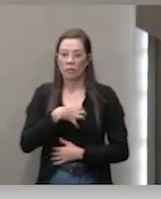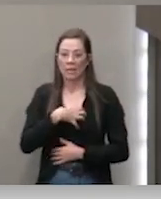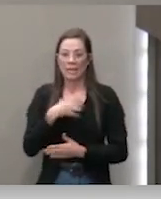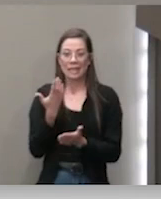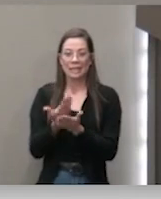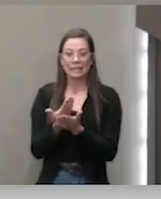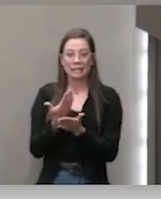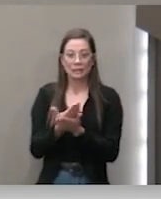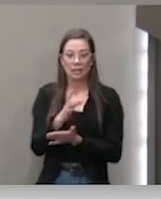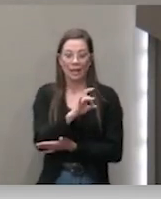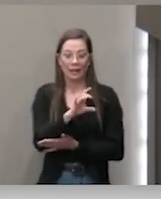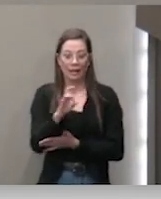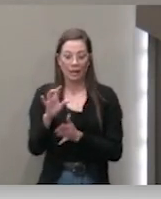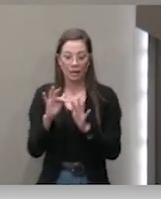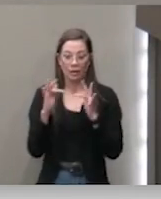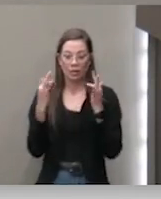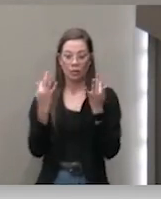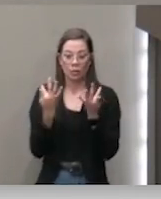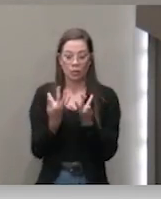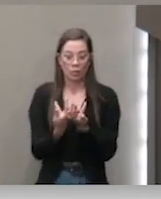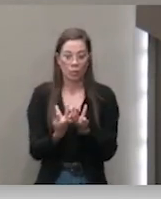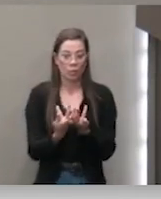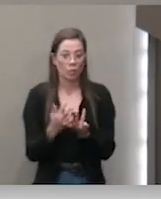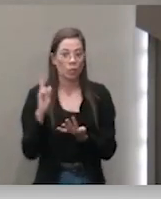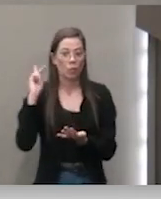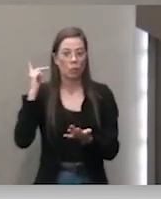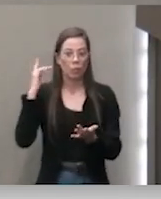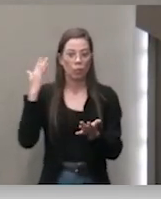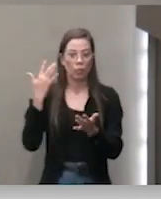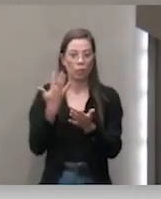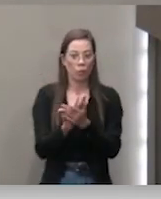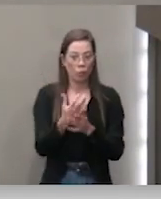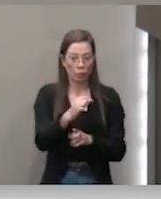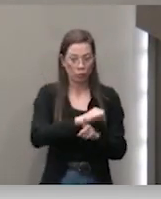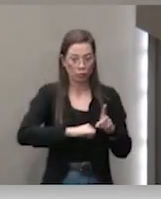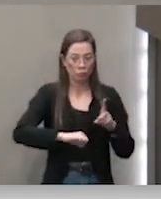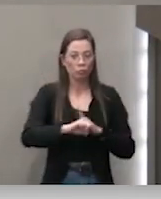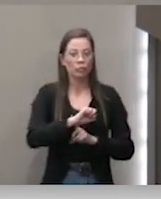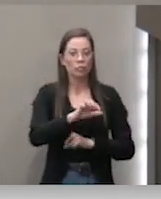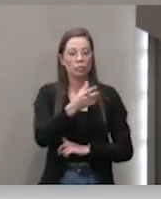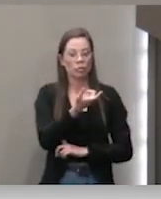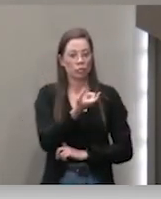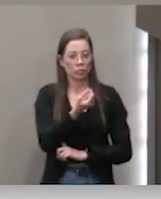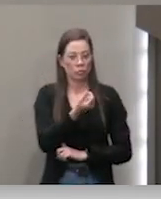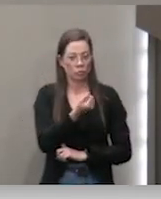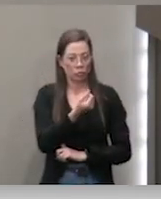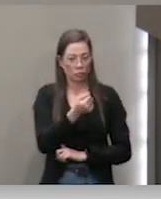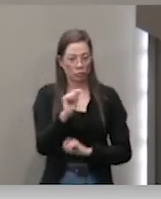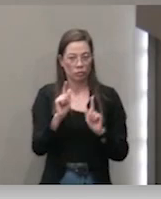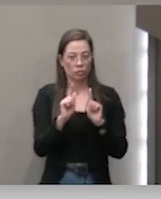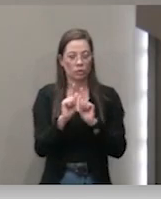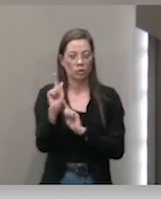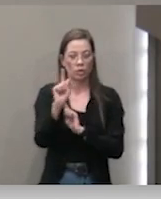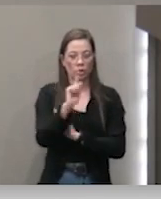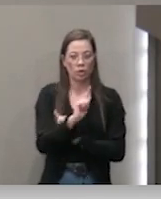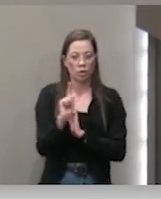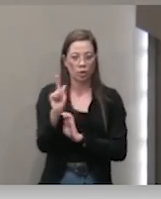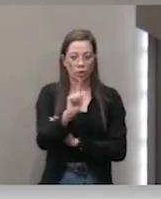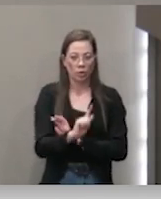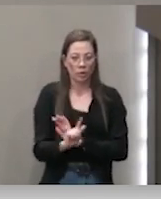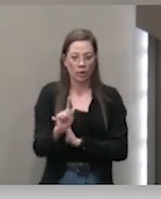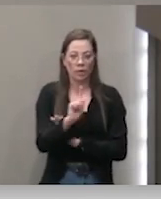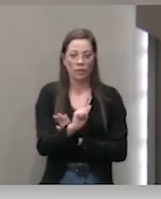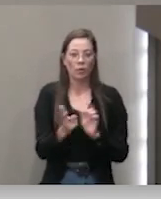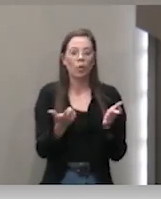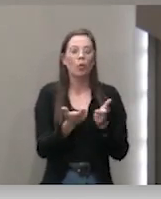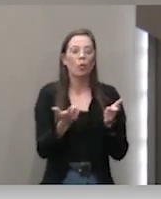estudar cada família, o histórico social, financeiro e geográfico, onde essa